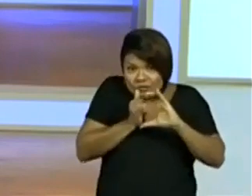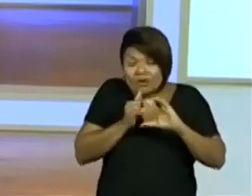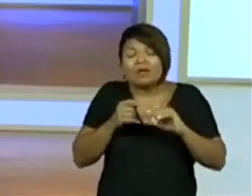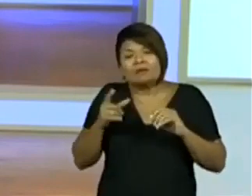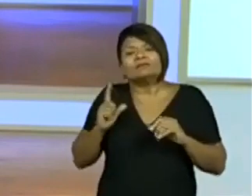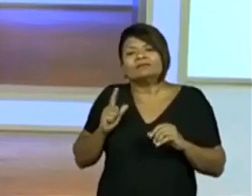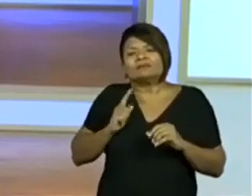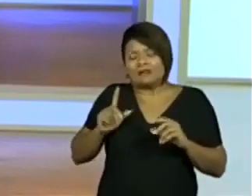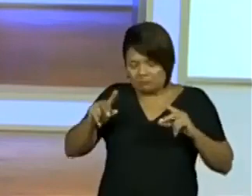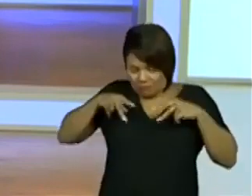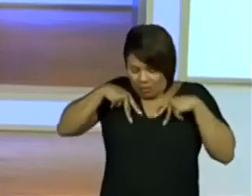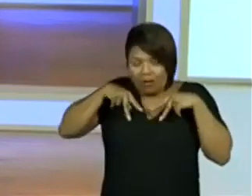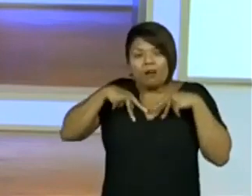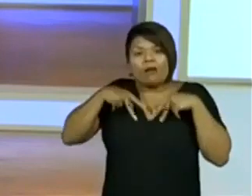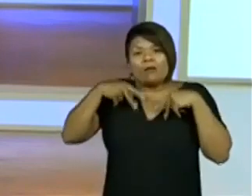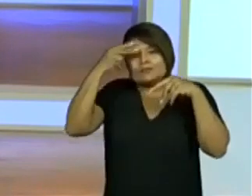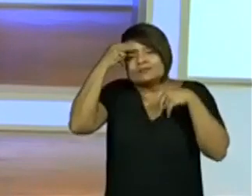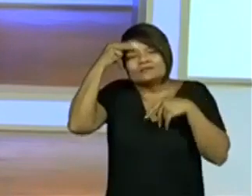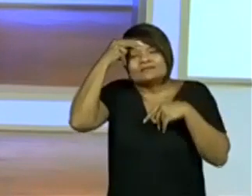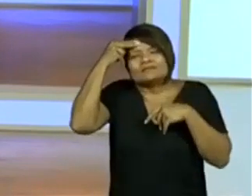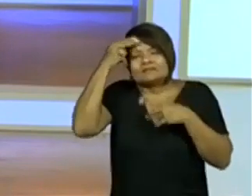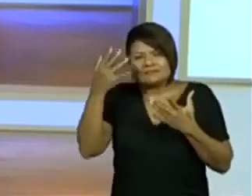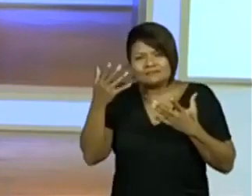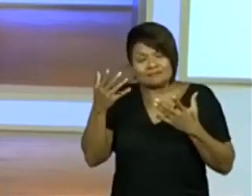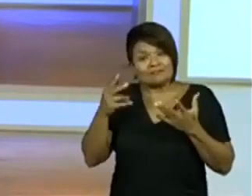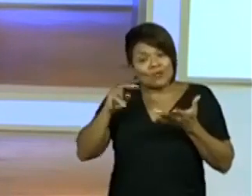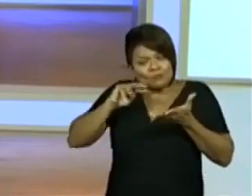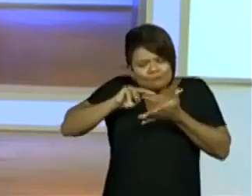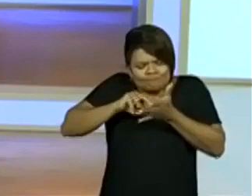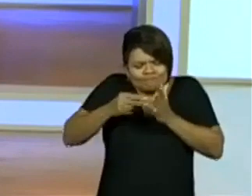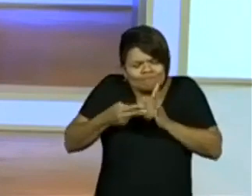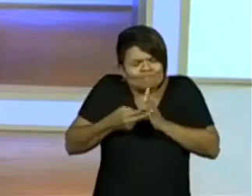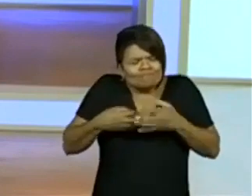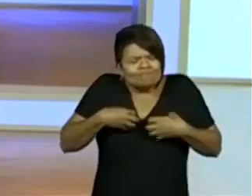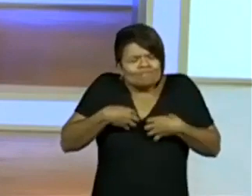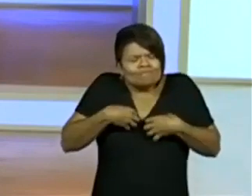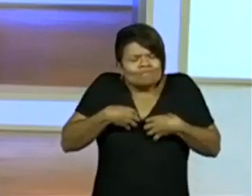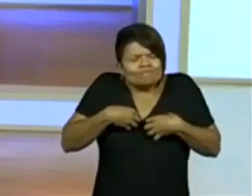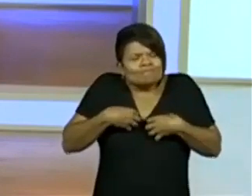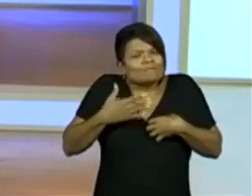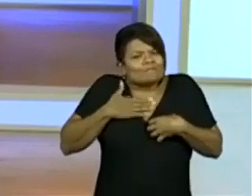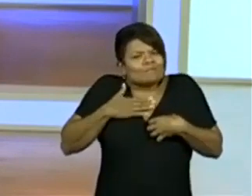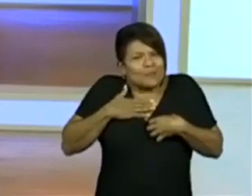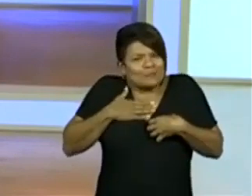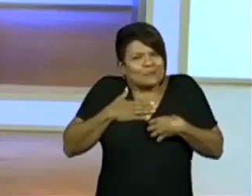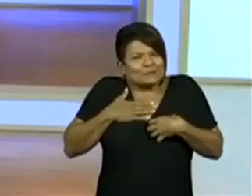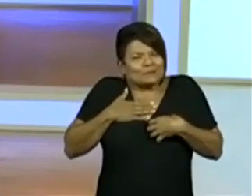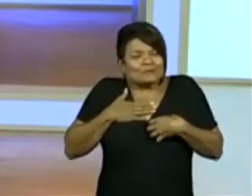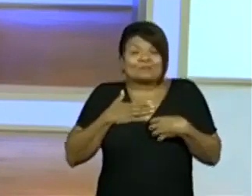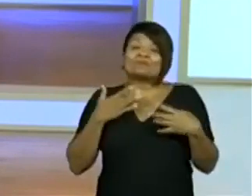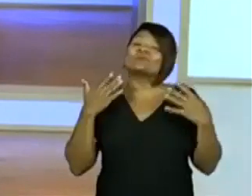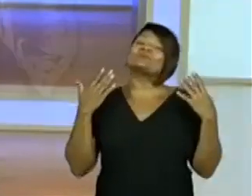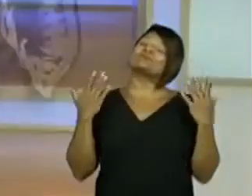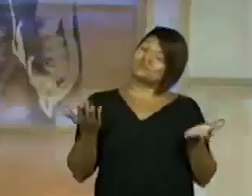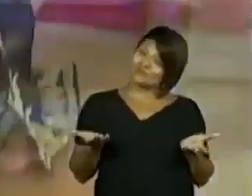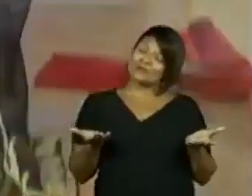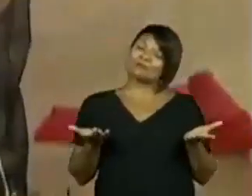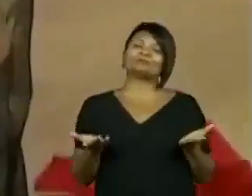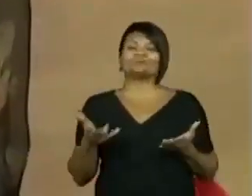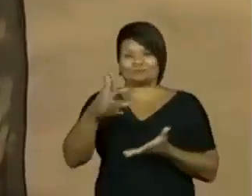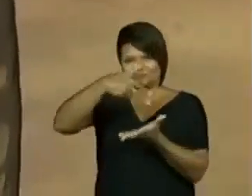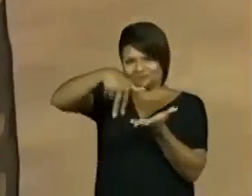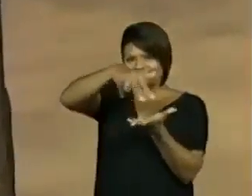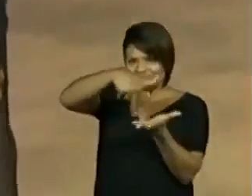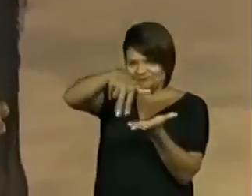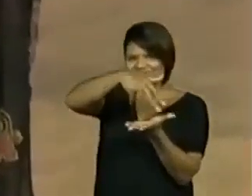mito pessoal. E isso foi muito significativo para mim. Então, falando na dança, né,